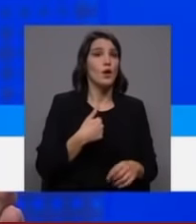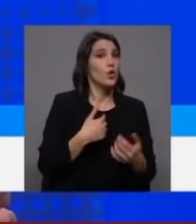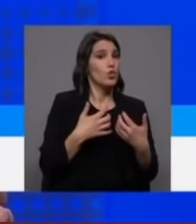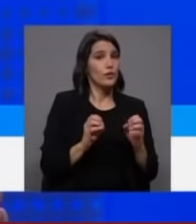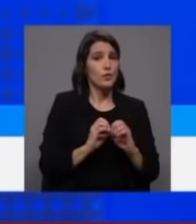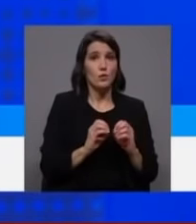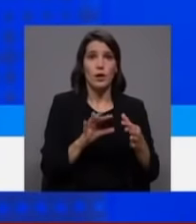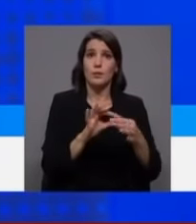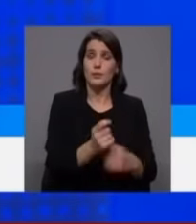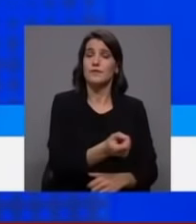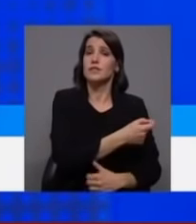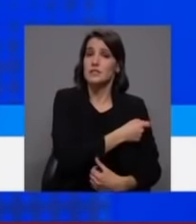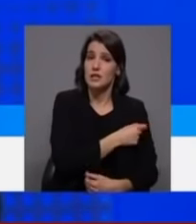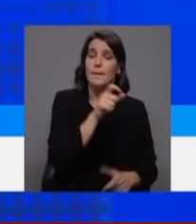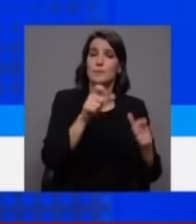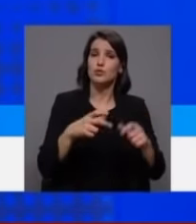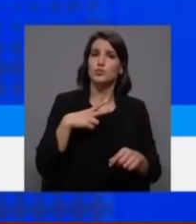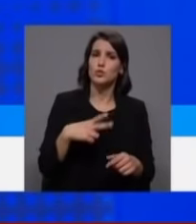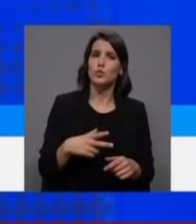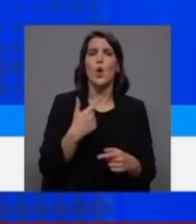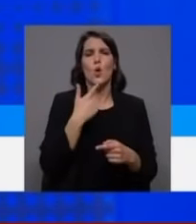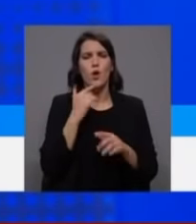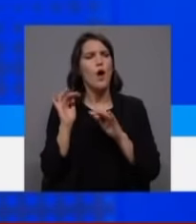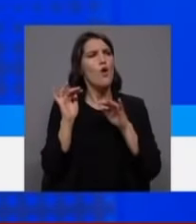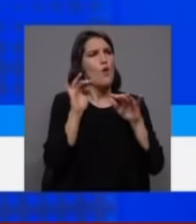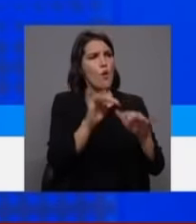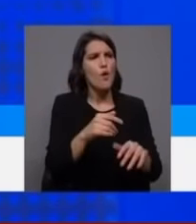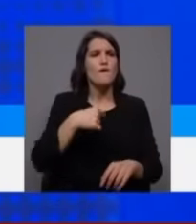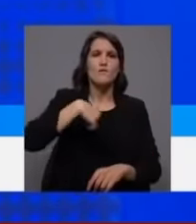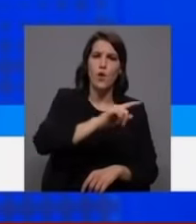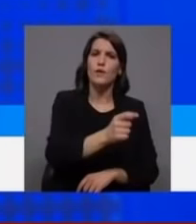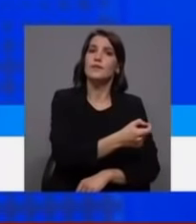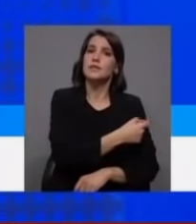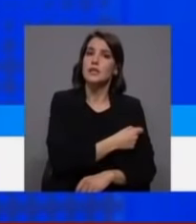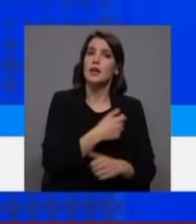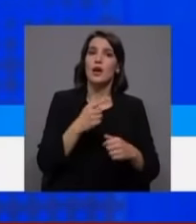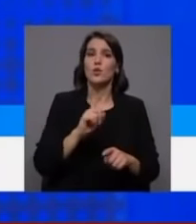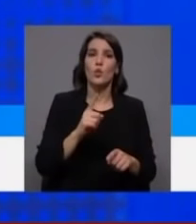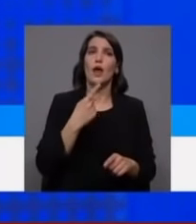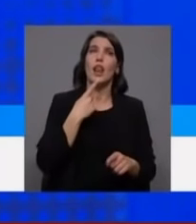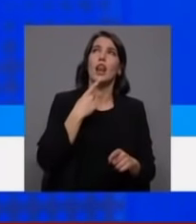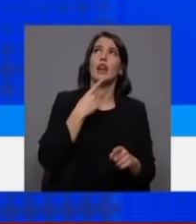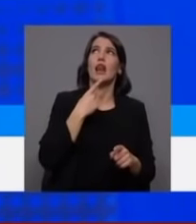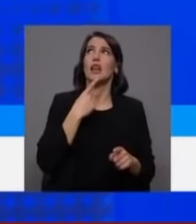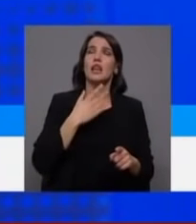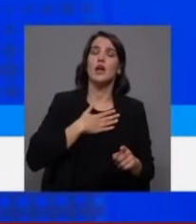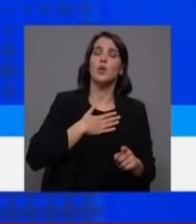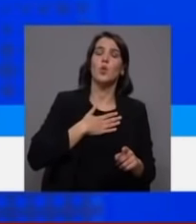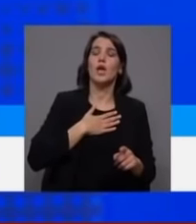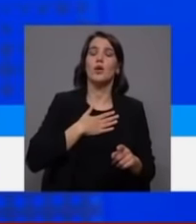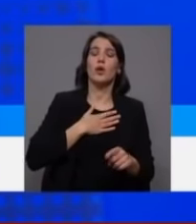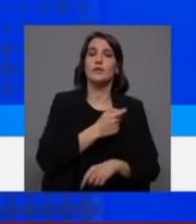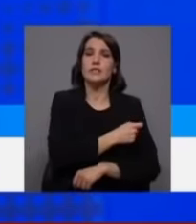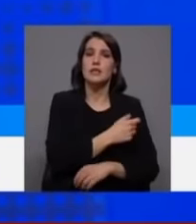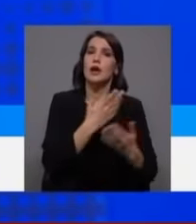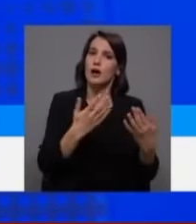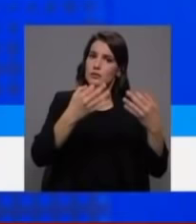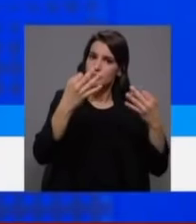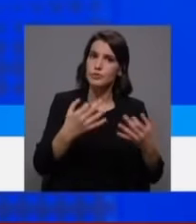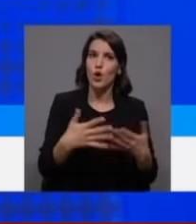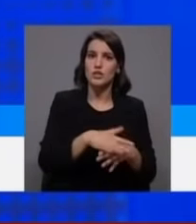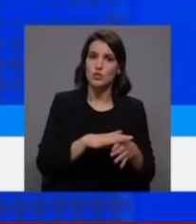essa é a sério vacinação do internacionalmente a vacinação e não teria de escamas de sereia dos nutricionistas verdade é que hoje nós temos